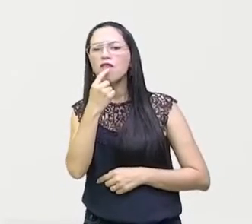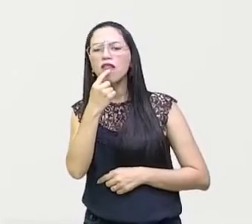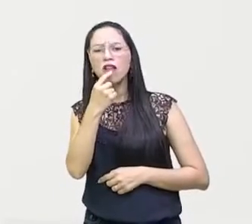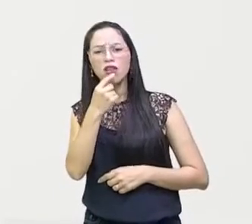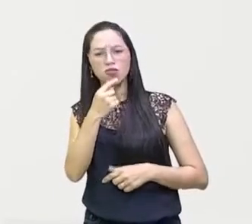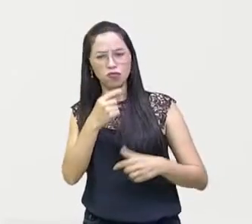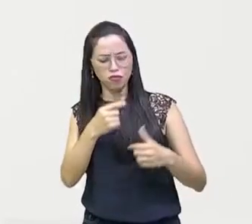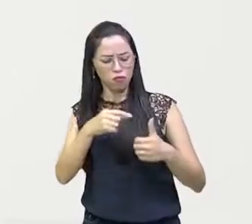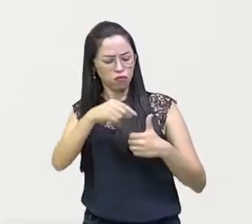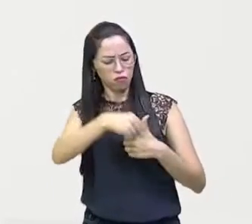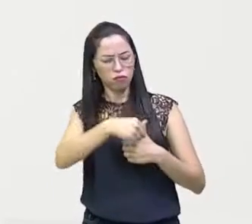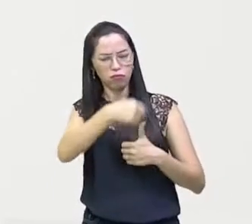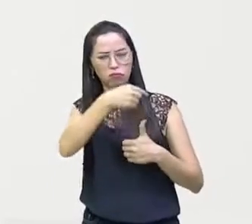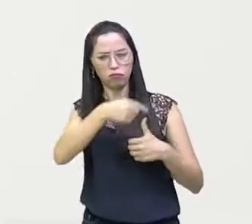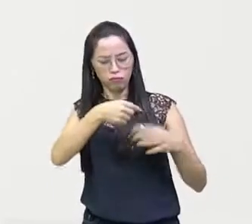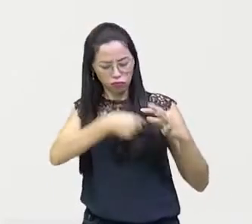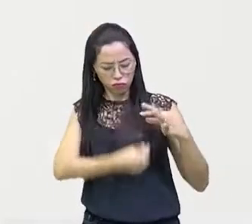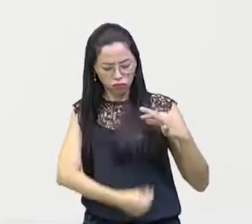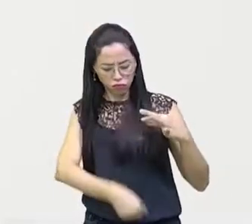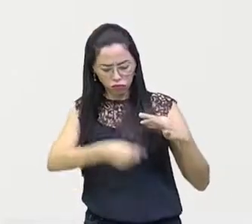transportando o oxigênio,